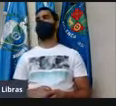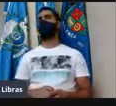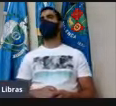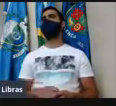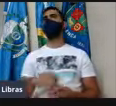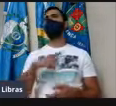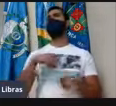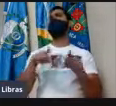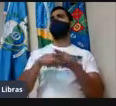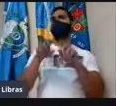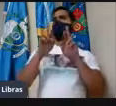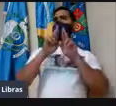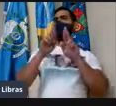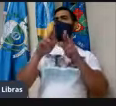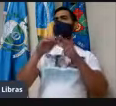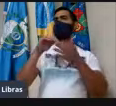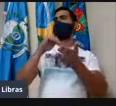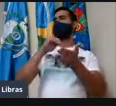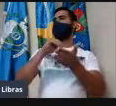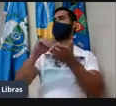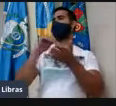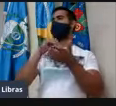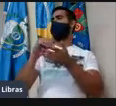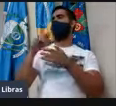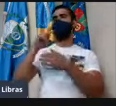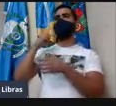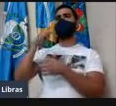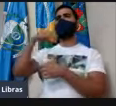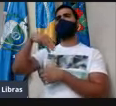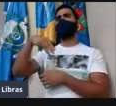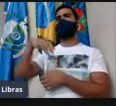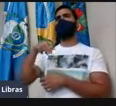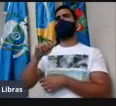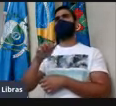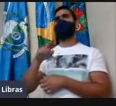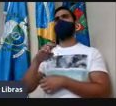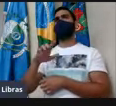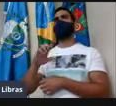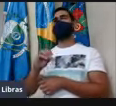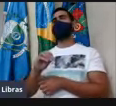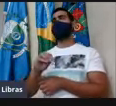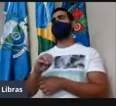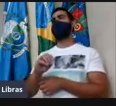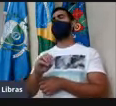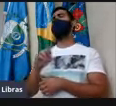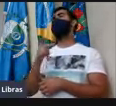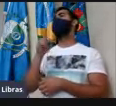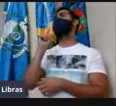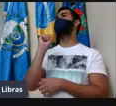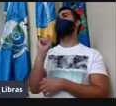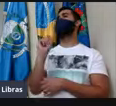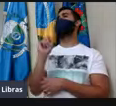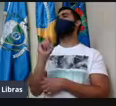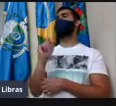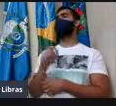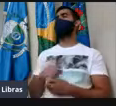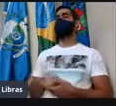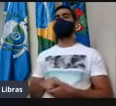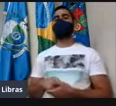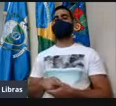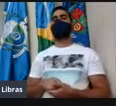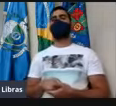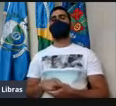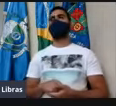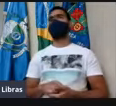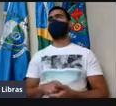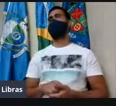da secretária de administração ao vereador Marcelo de Santa Isabel, no que diz respeito à disponibilização